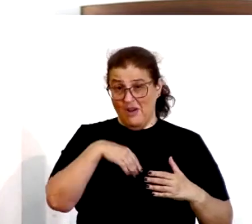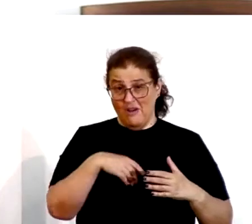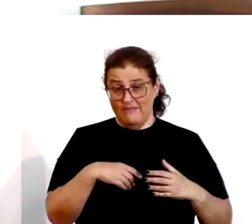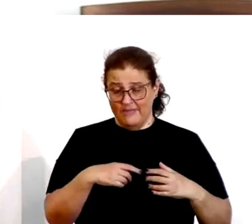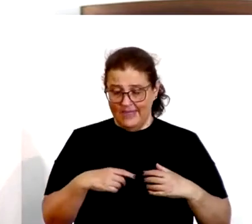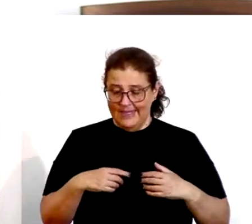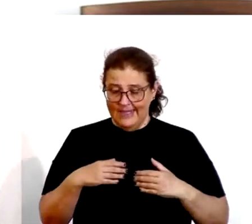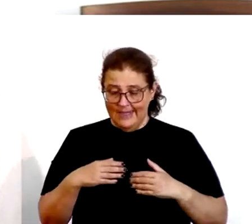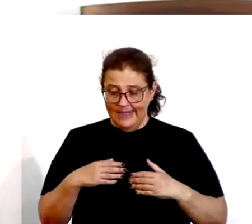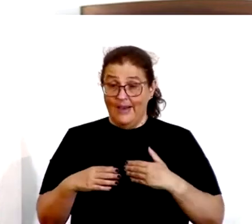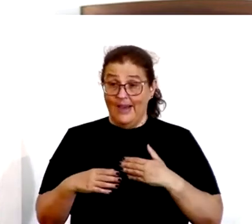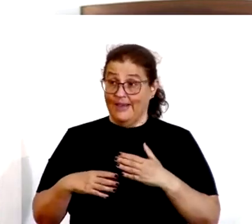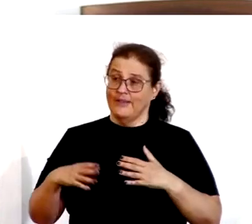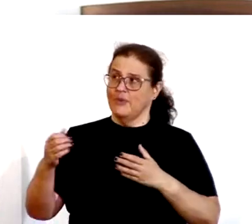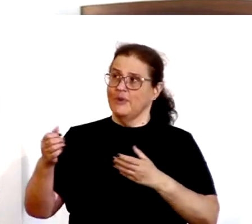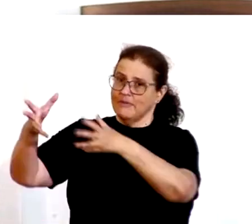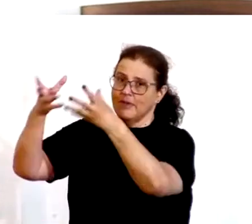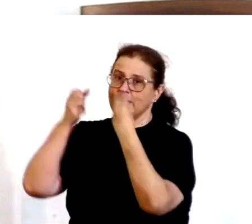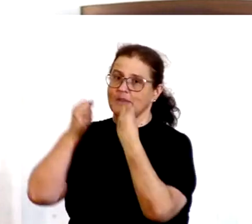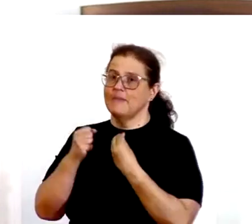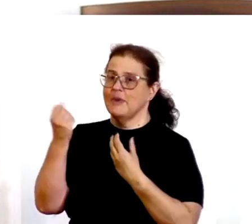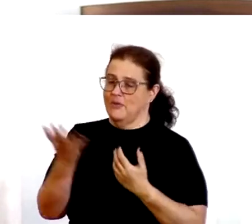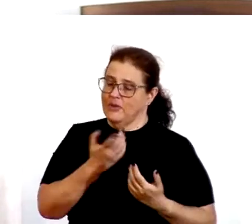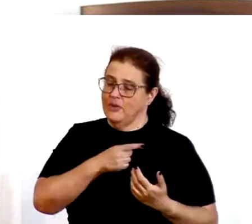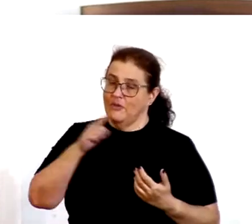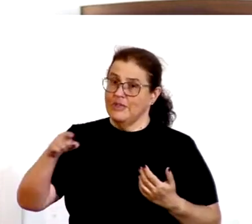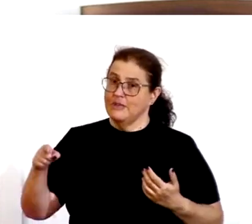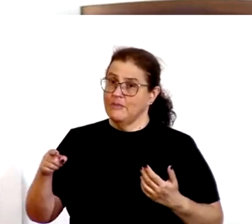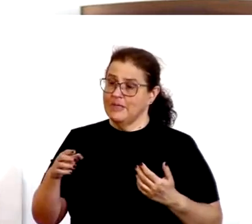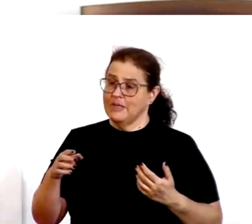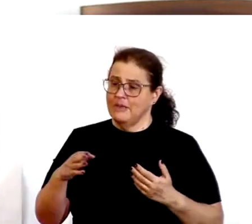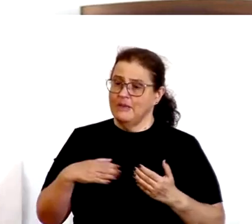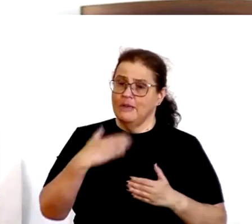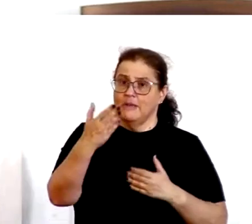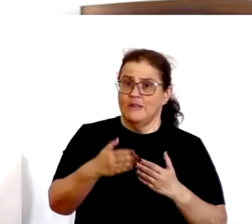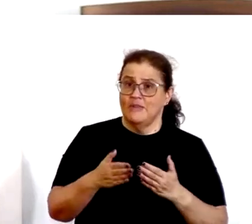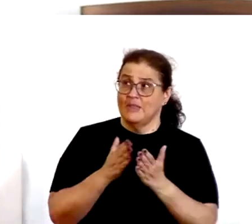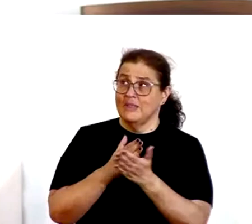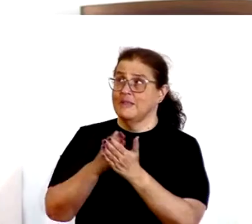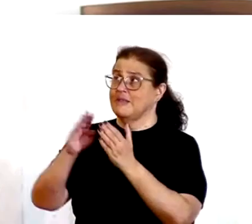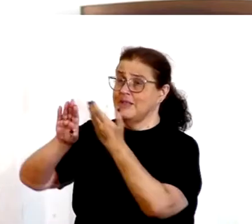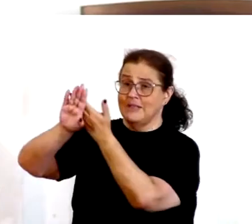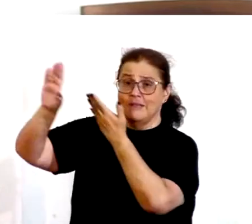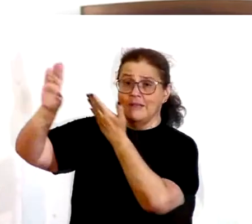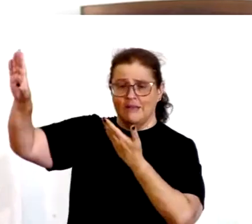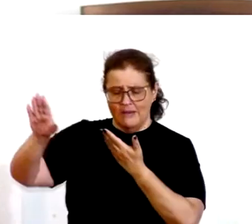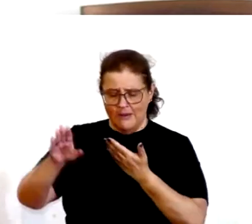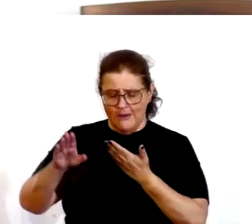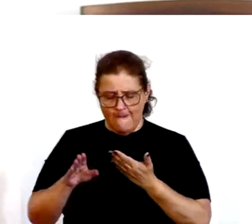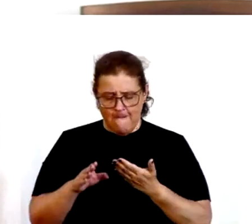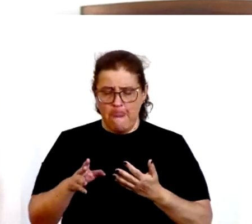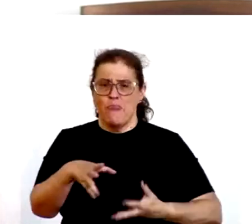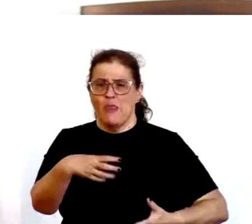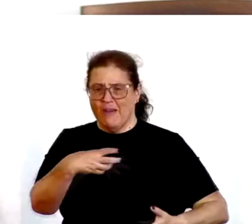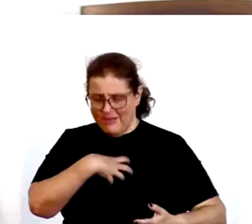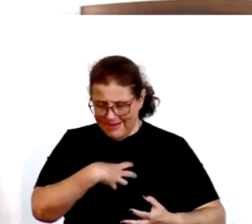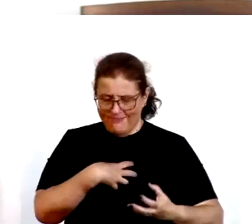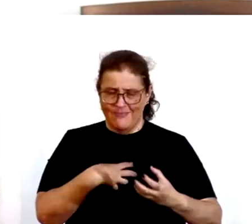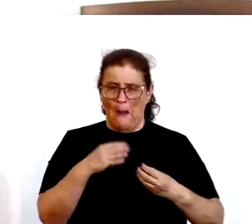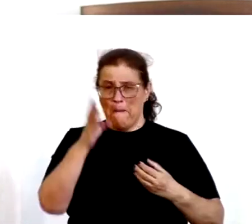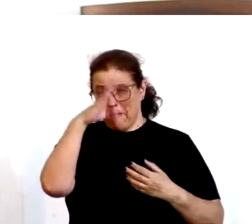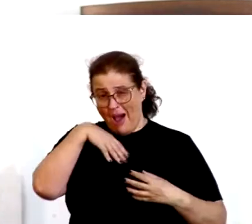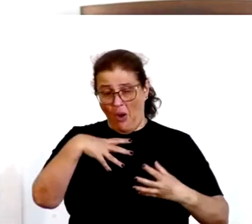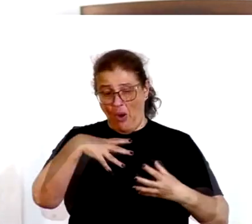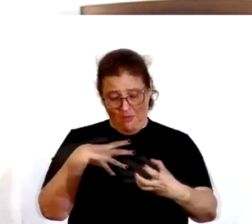imitadores de Deus. Depois ele vai continuar. E ele vai, a partir do versículo